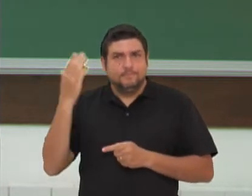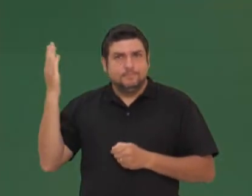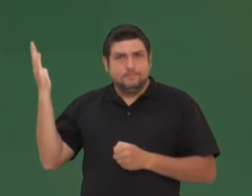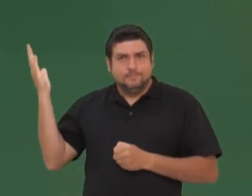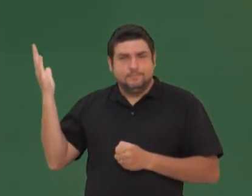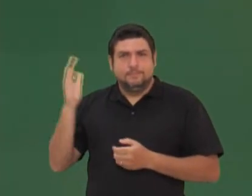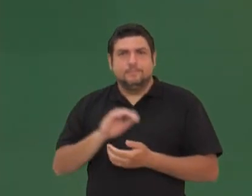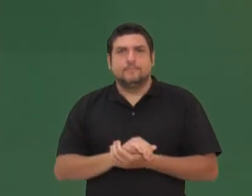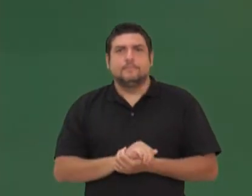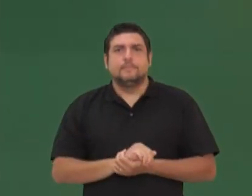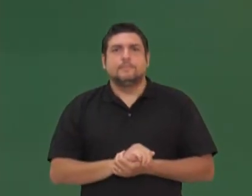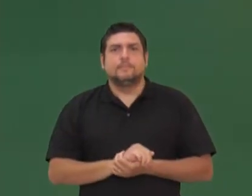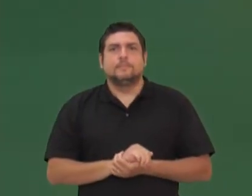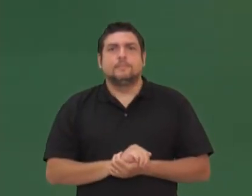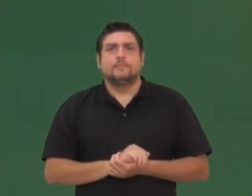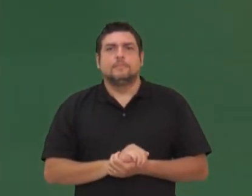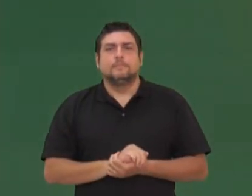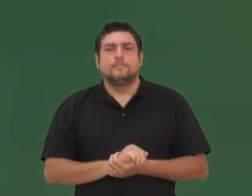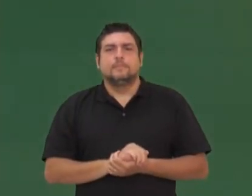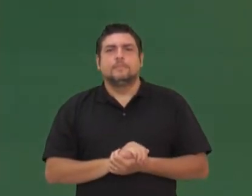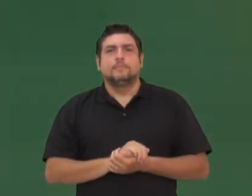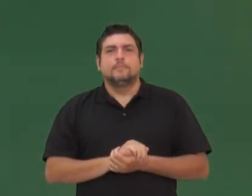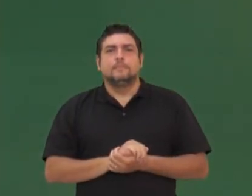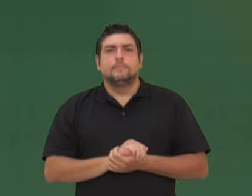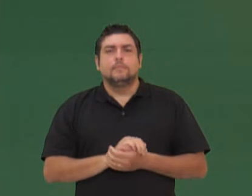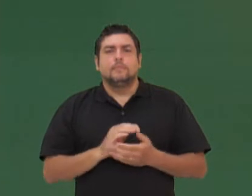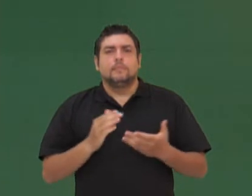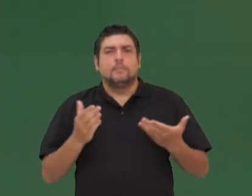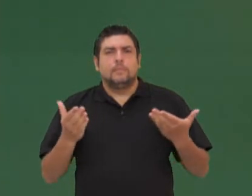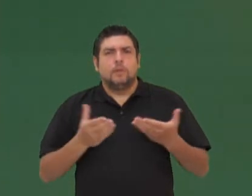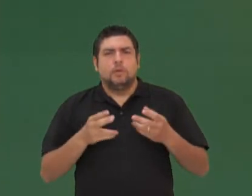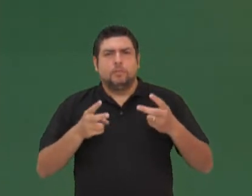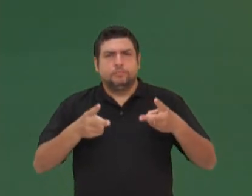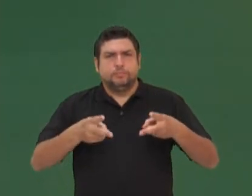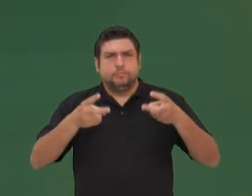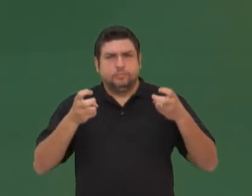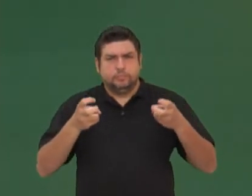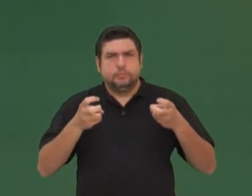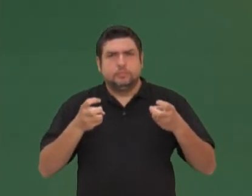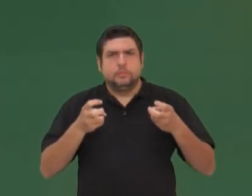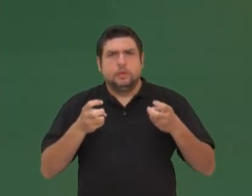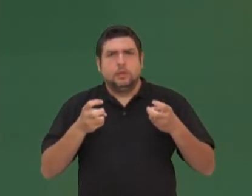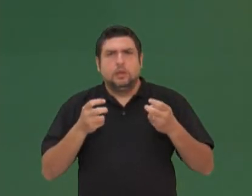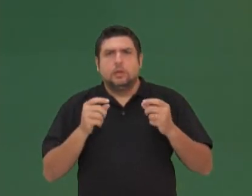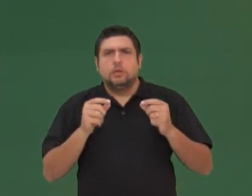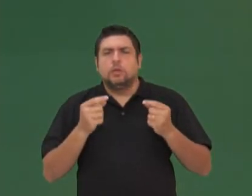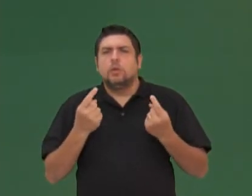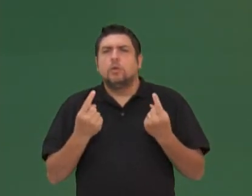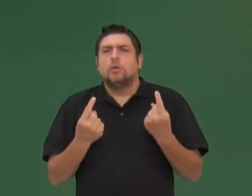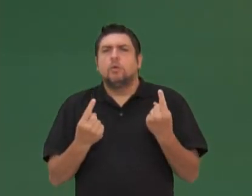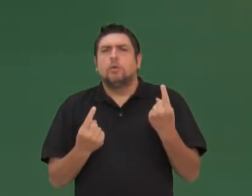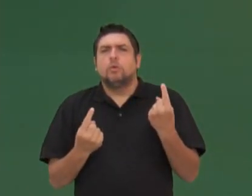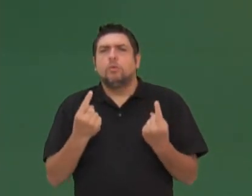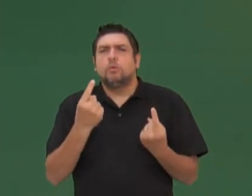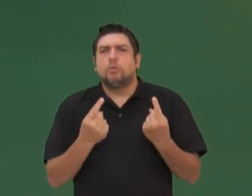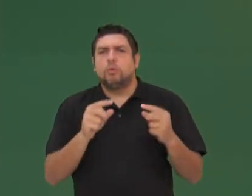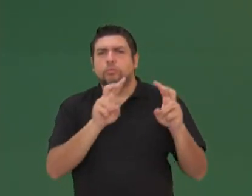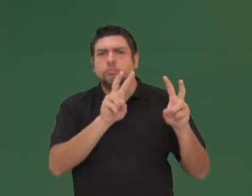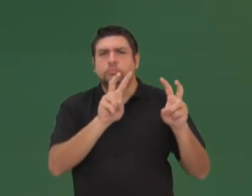la reflexão número 3. Que vamos observar? Identificar qual de esses